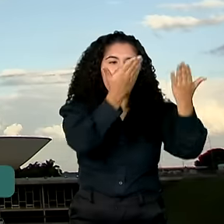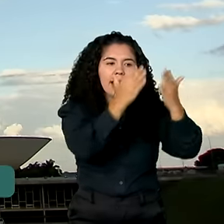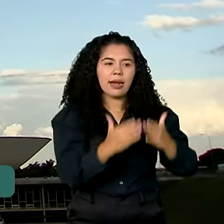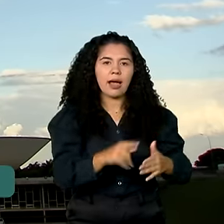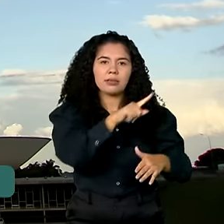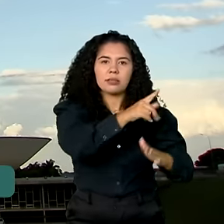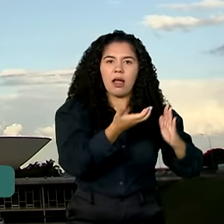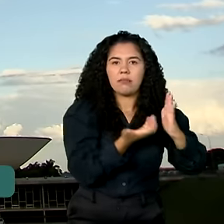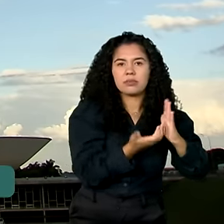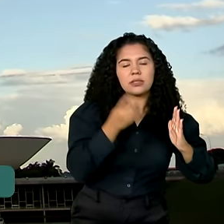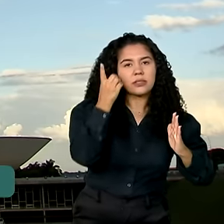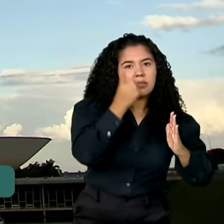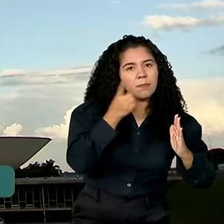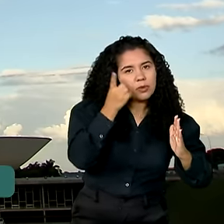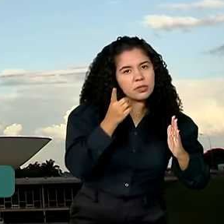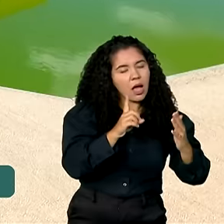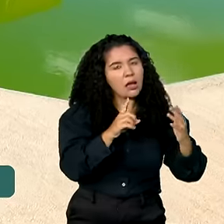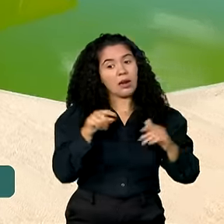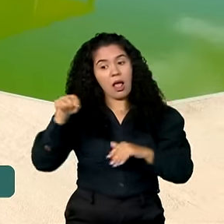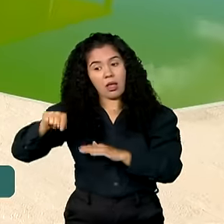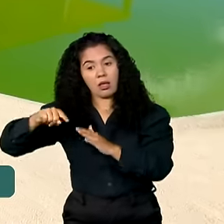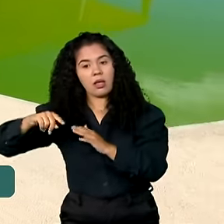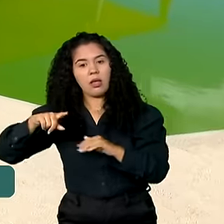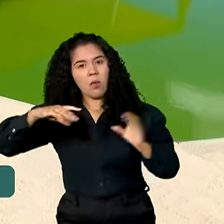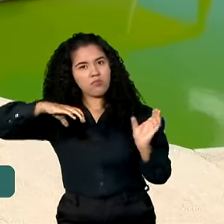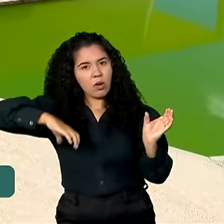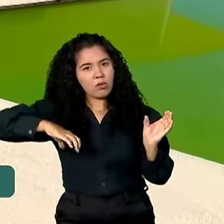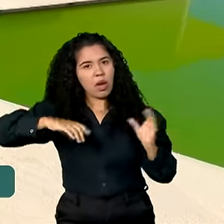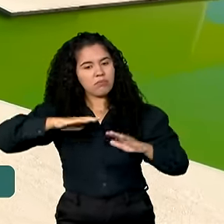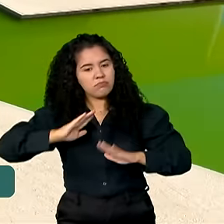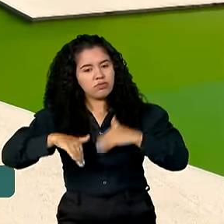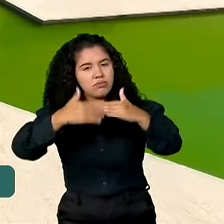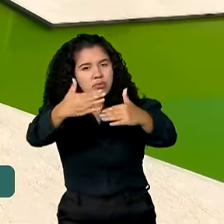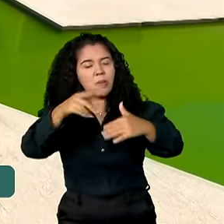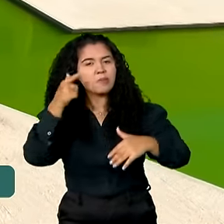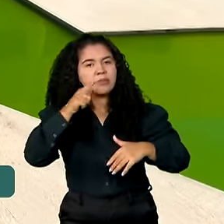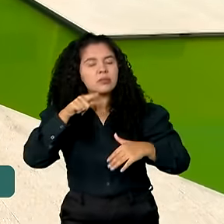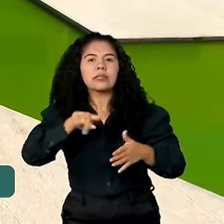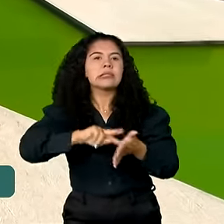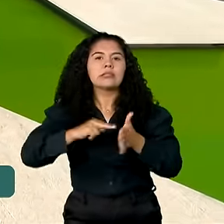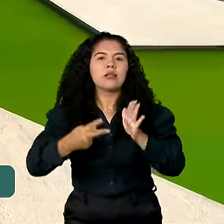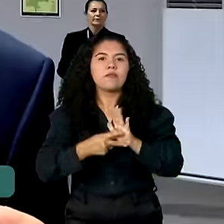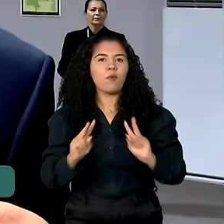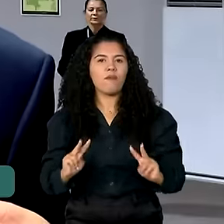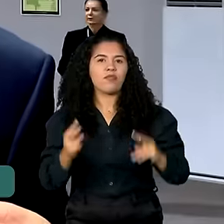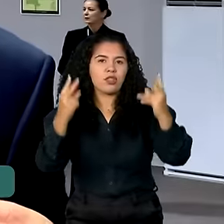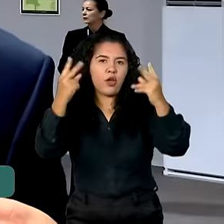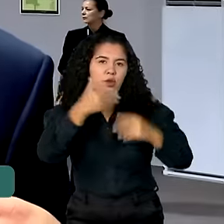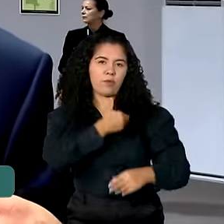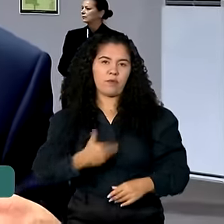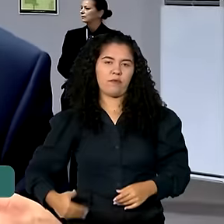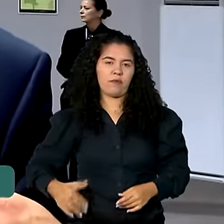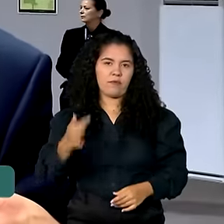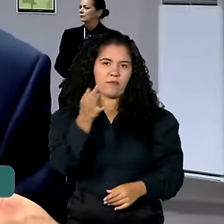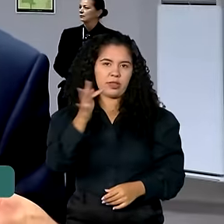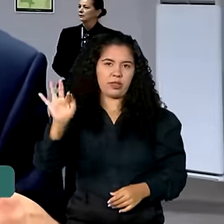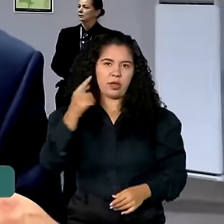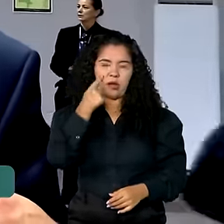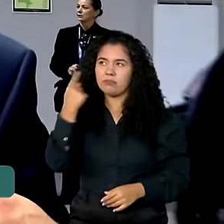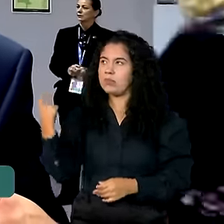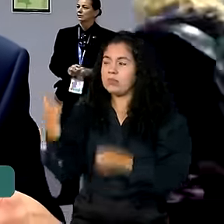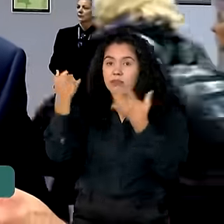Deputados. O avanço da pauta no Congresso foi considerado uma vitória para o governo federal. Esse é o grande